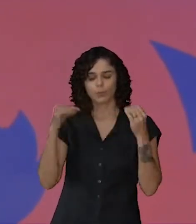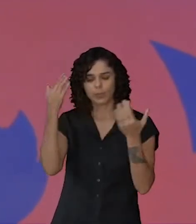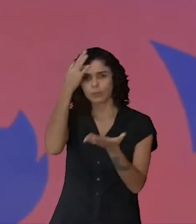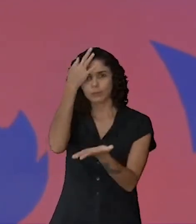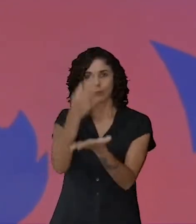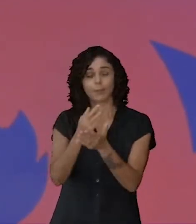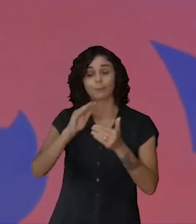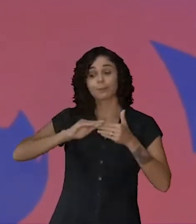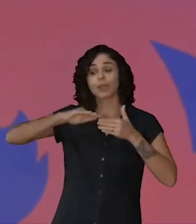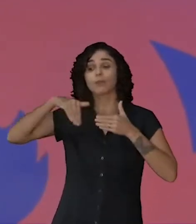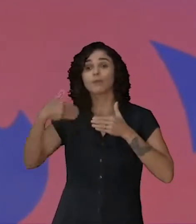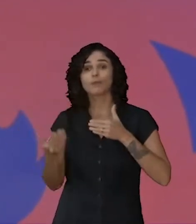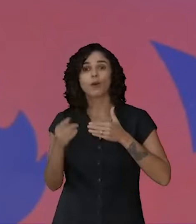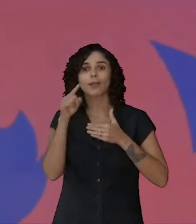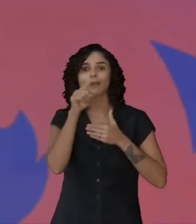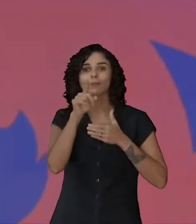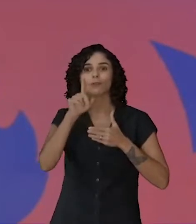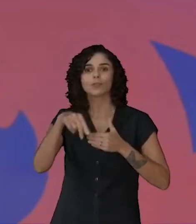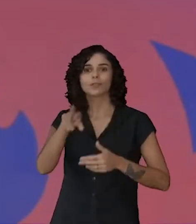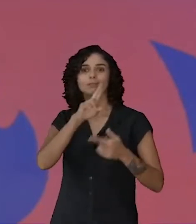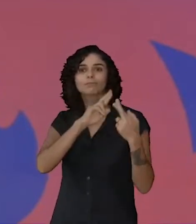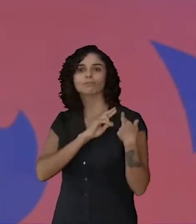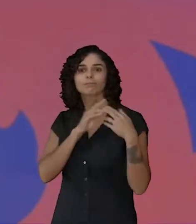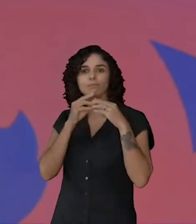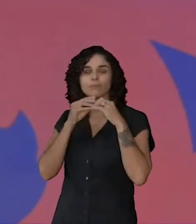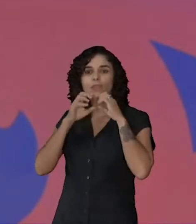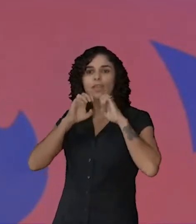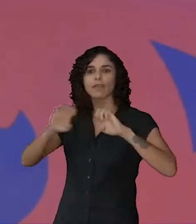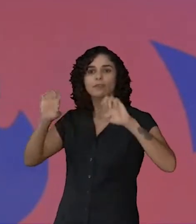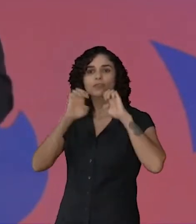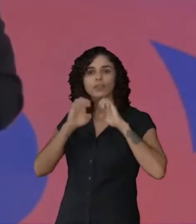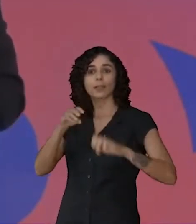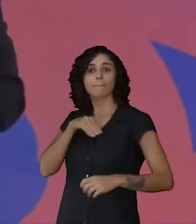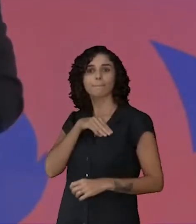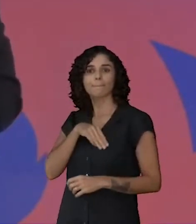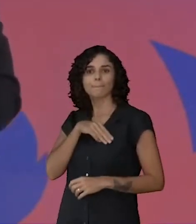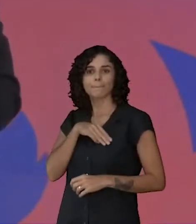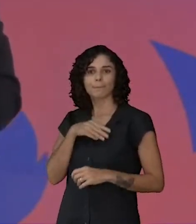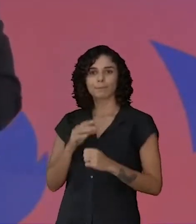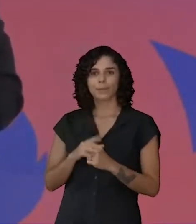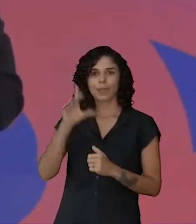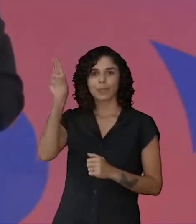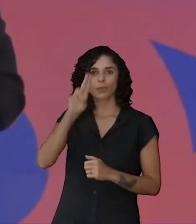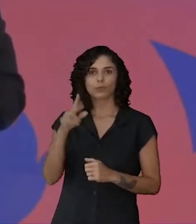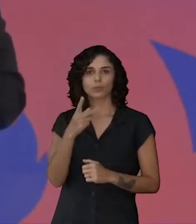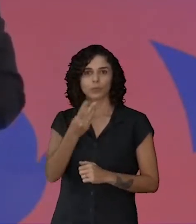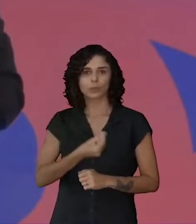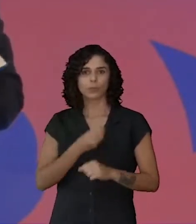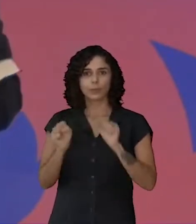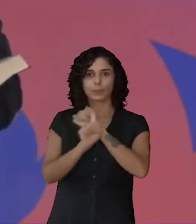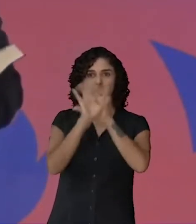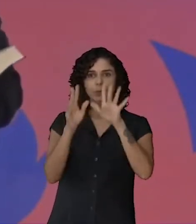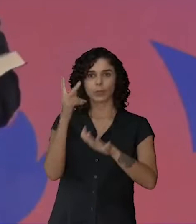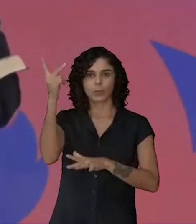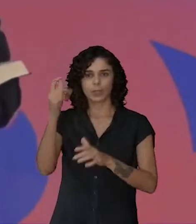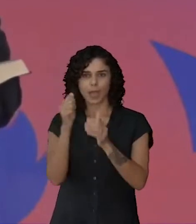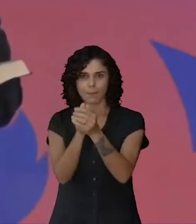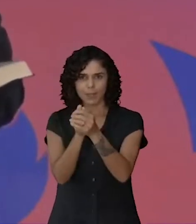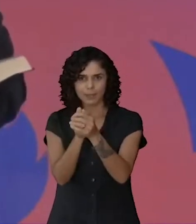é lugar de ser missionário. Então você é instrumento dele para a glória dele, amém? Você recebe